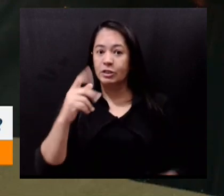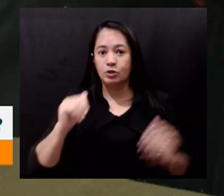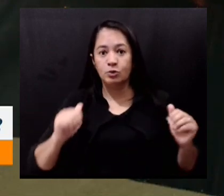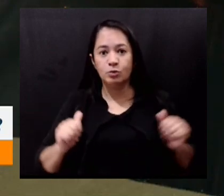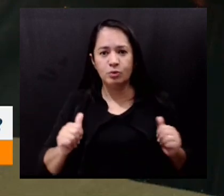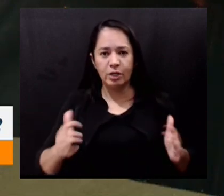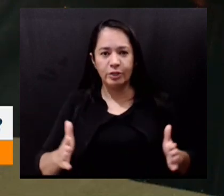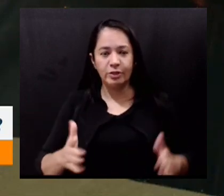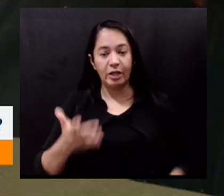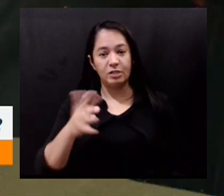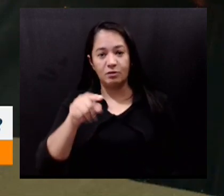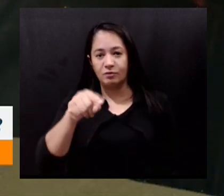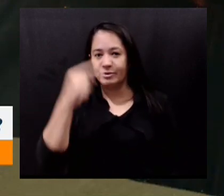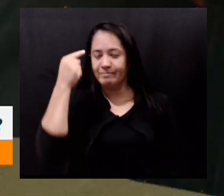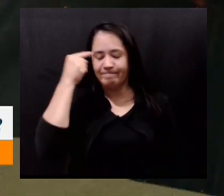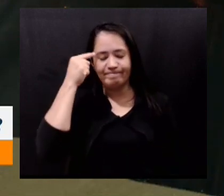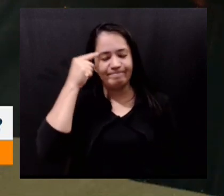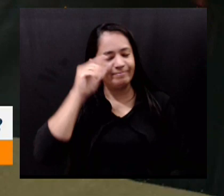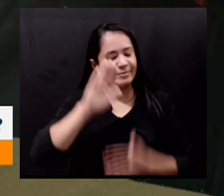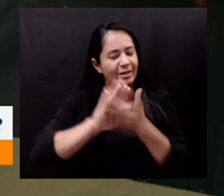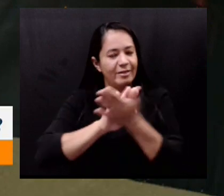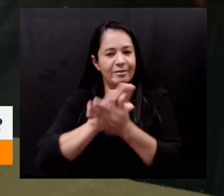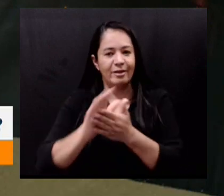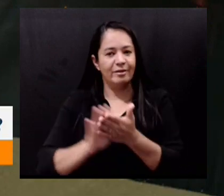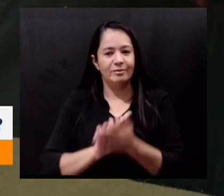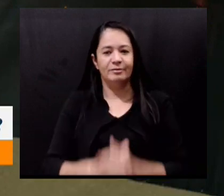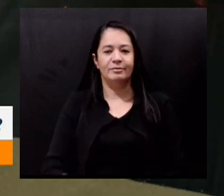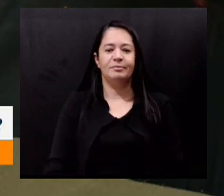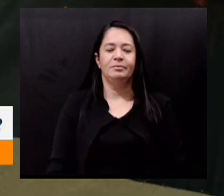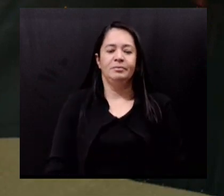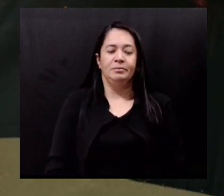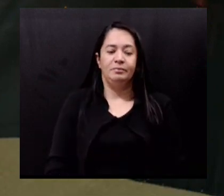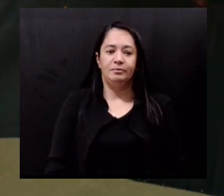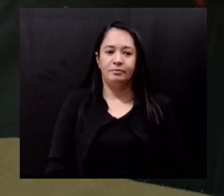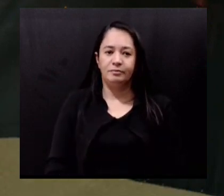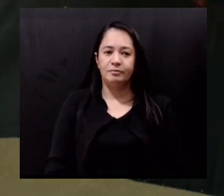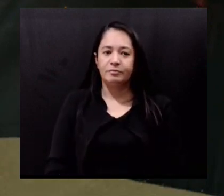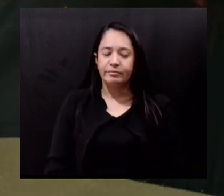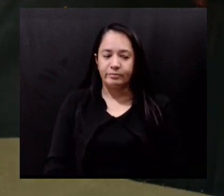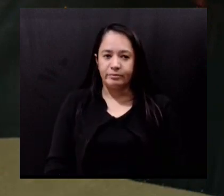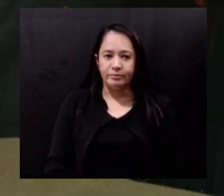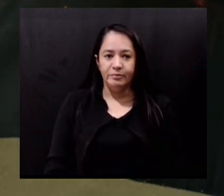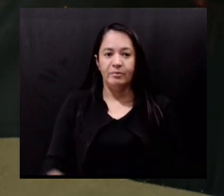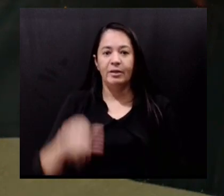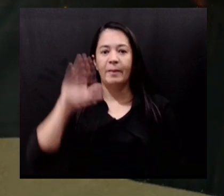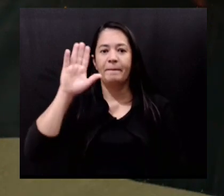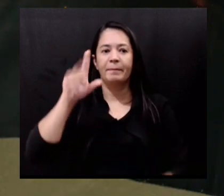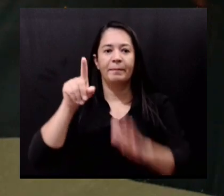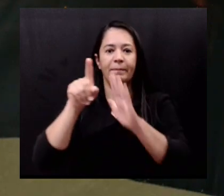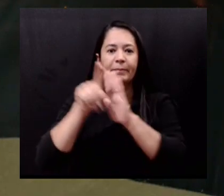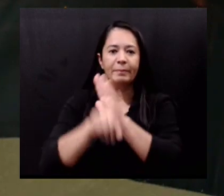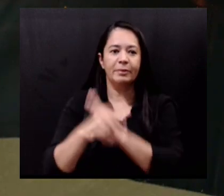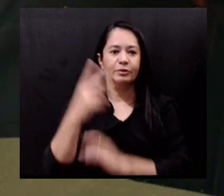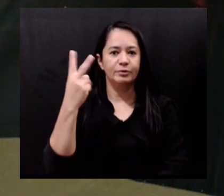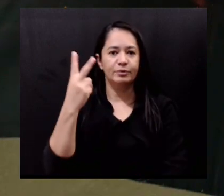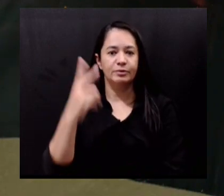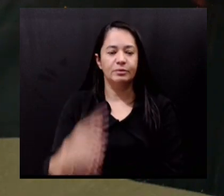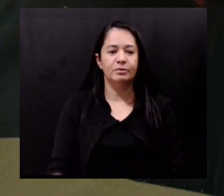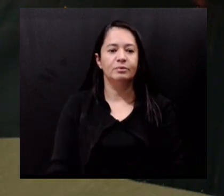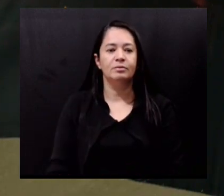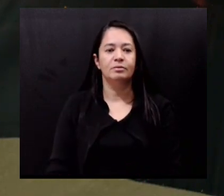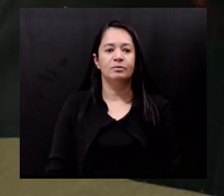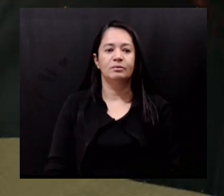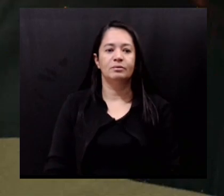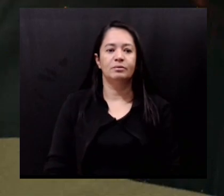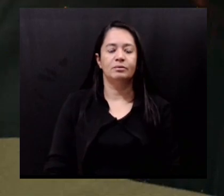pensou direito antes de executá-la, né? 8h56, tem mais? Tem mais duas, então tá bom, vamos lá. Mais duas